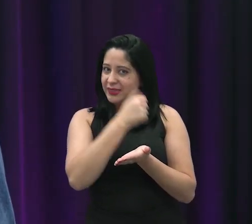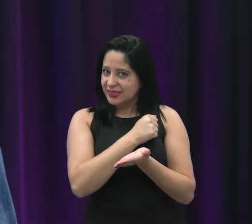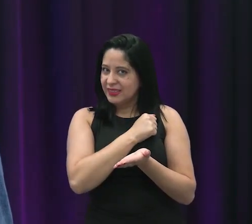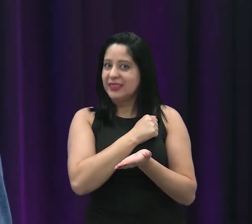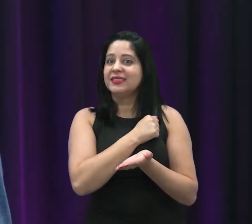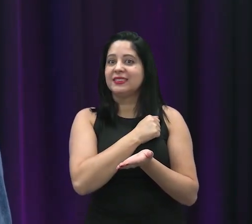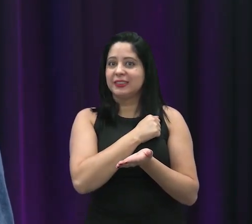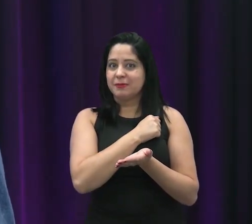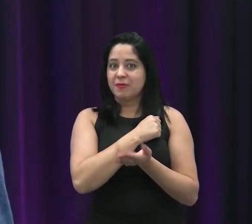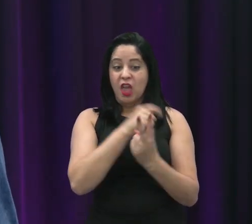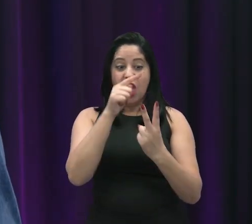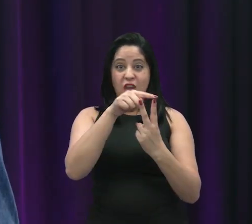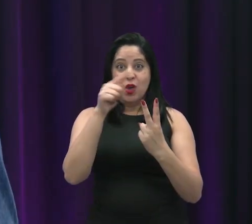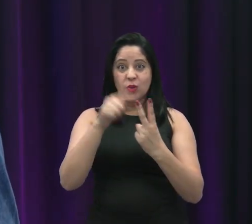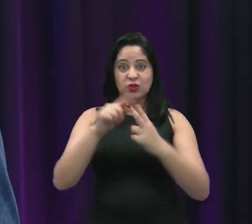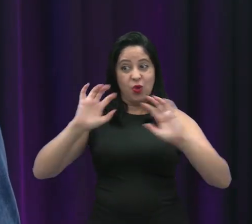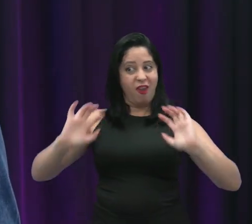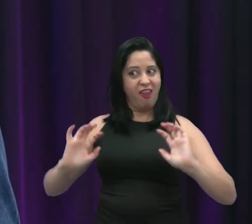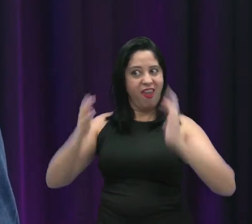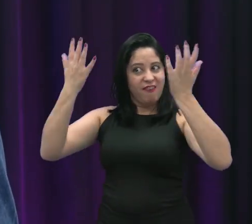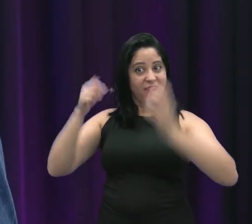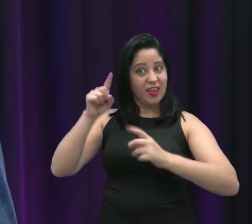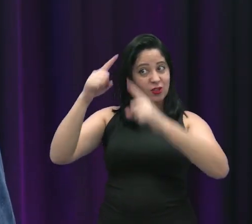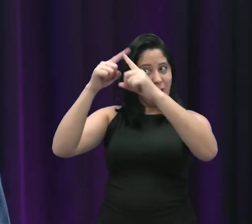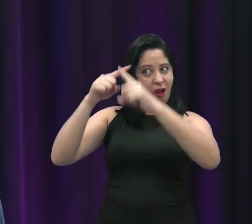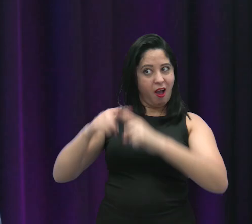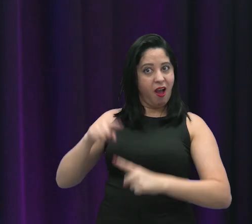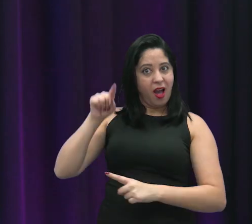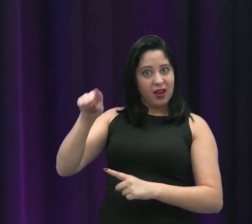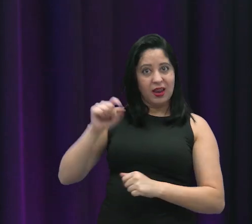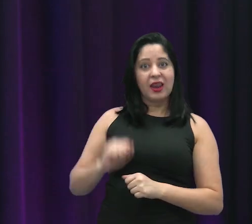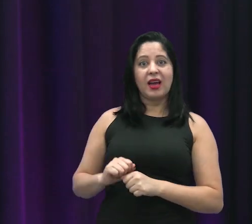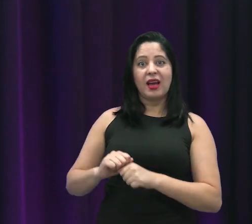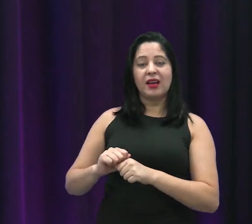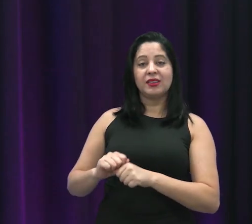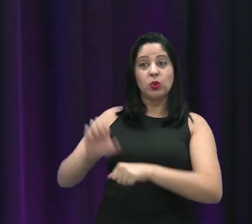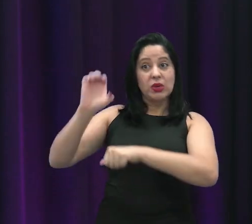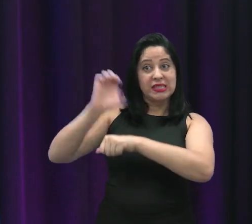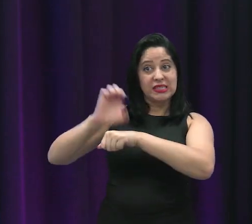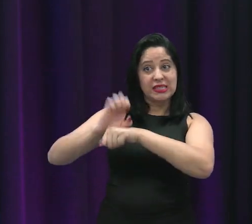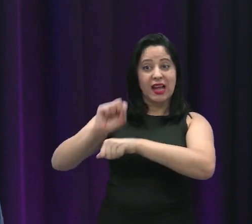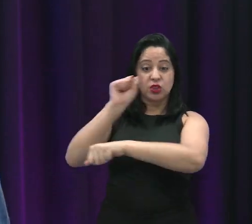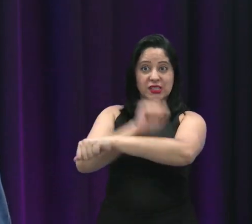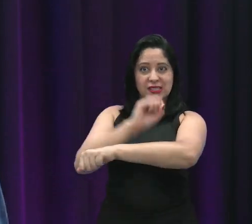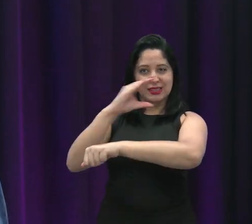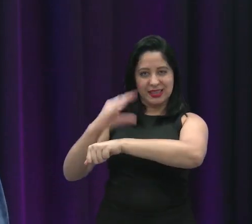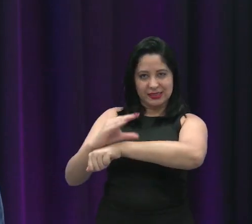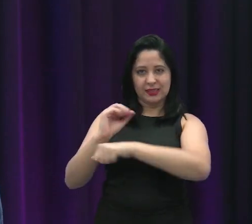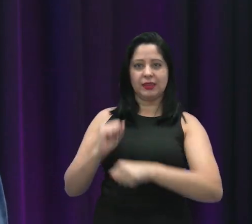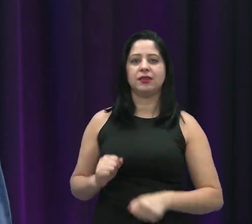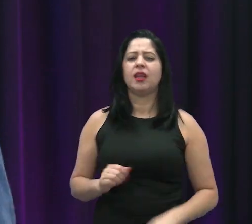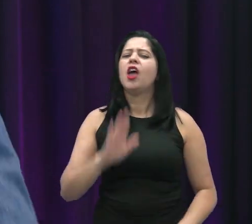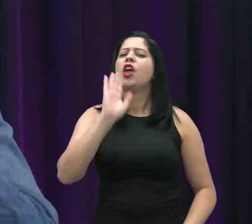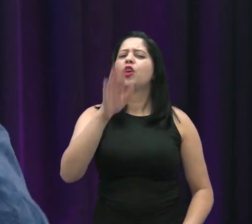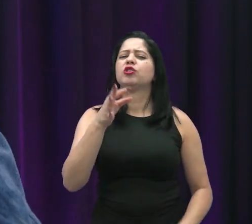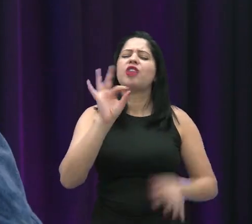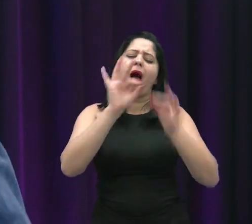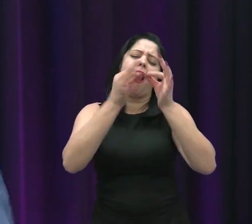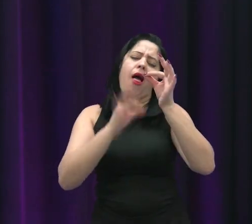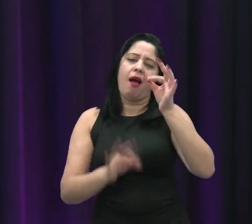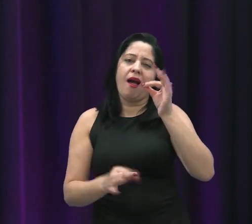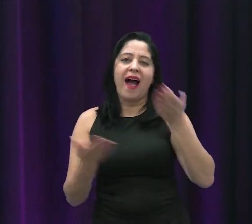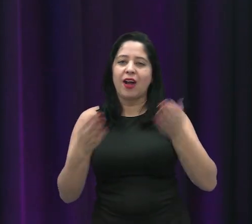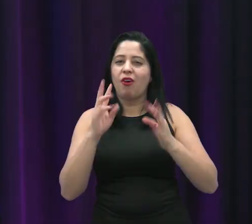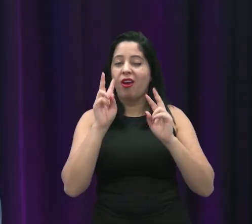que levaram até o maior festival de dança do mundo em Joinville, a cidade que fica no estado de Santa Catarina. Já falei